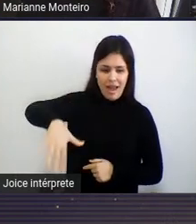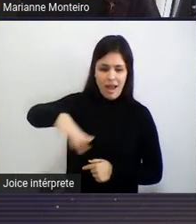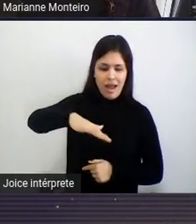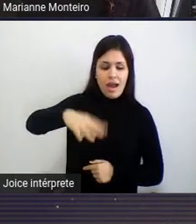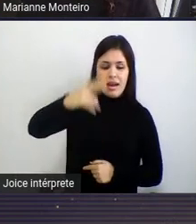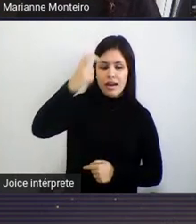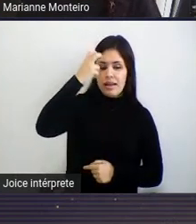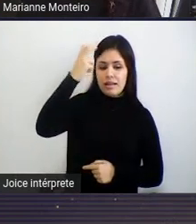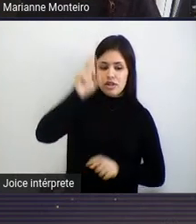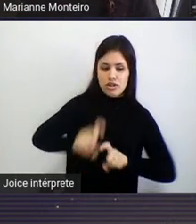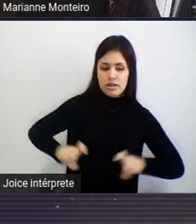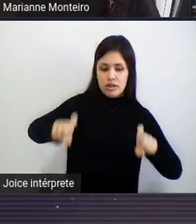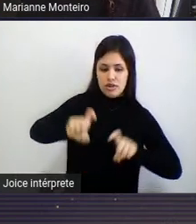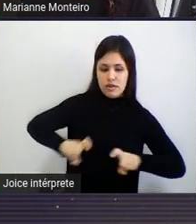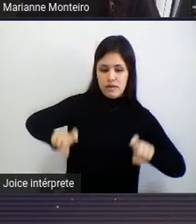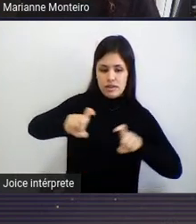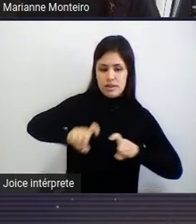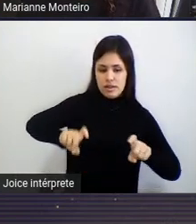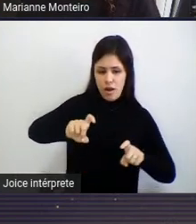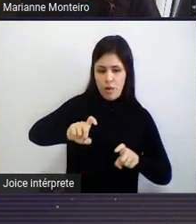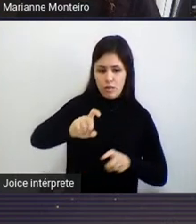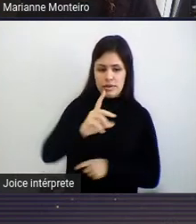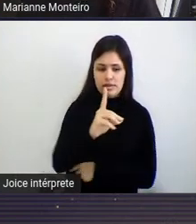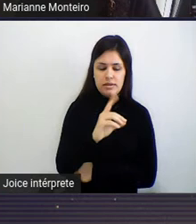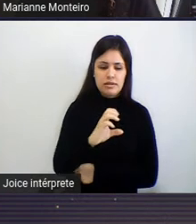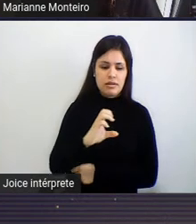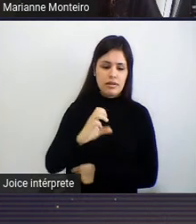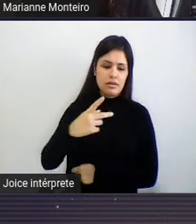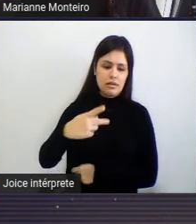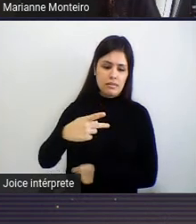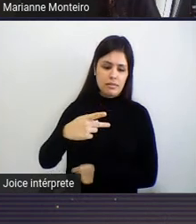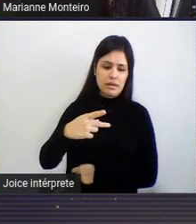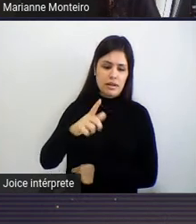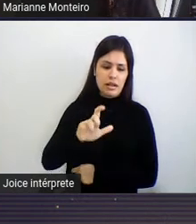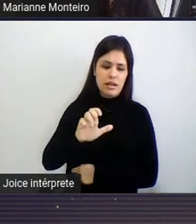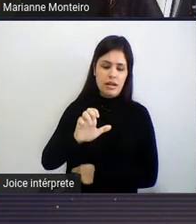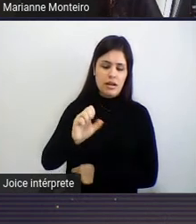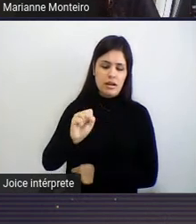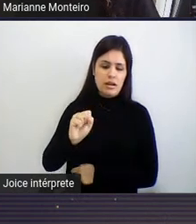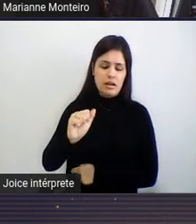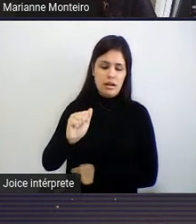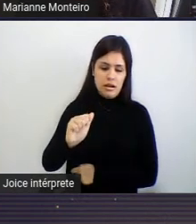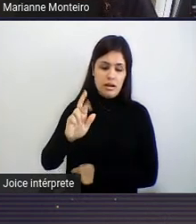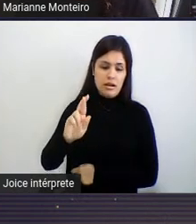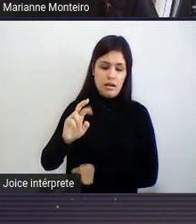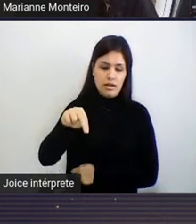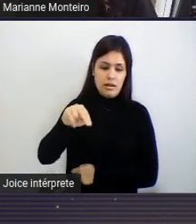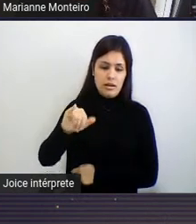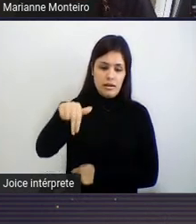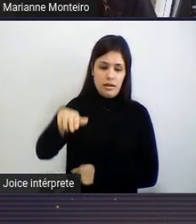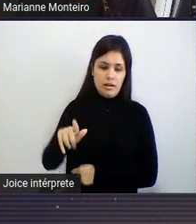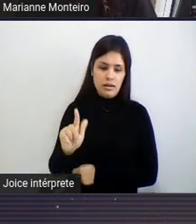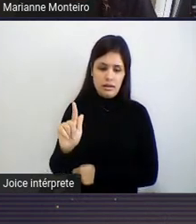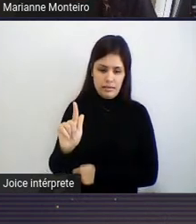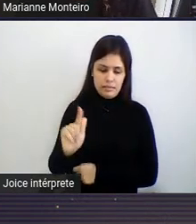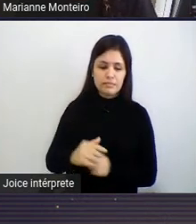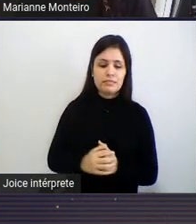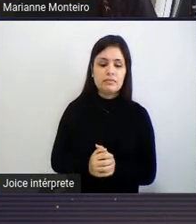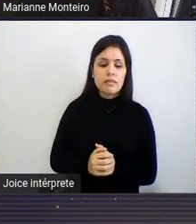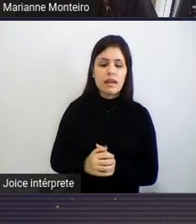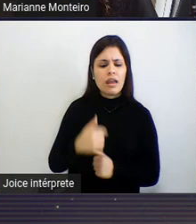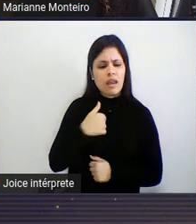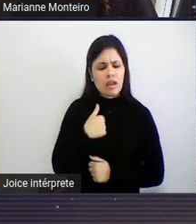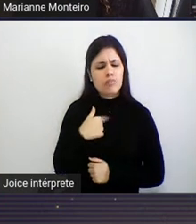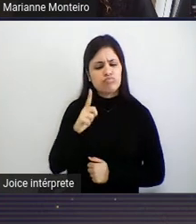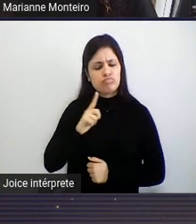artificial de planning. Novamente, eu acho que um ponto que me vinha à mente é que eu tinha curiosidade em aprender mais.